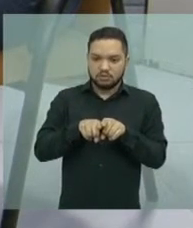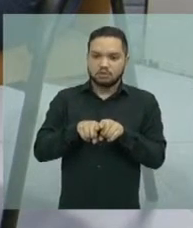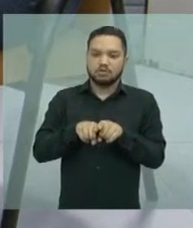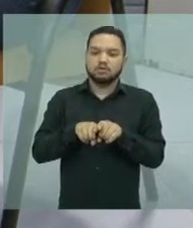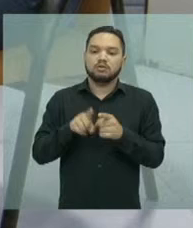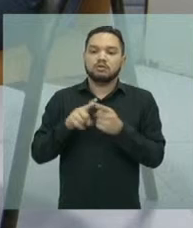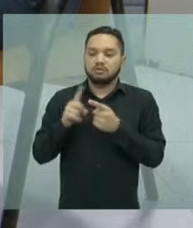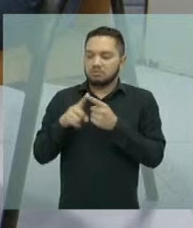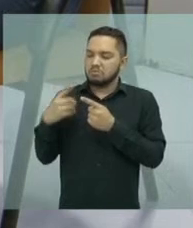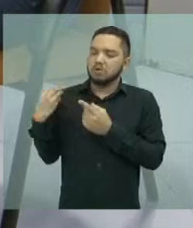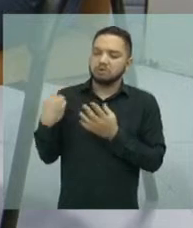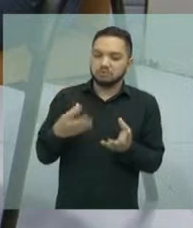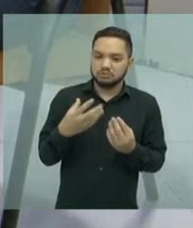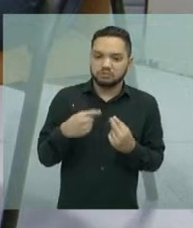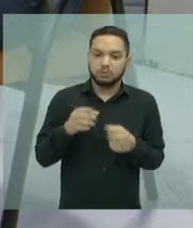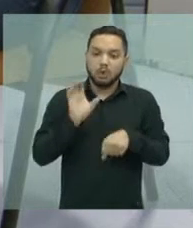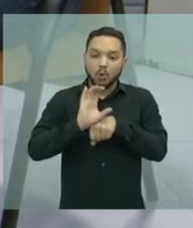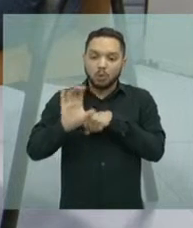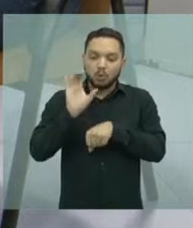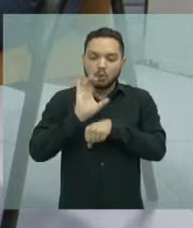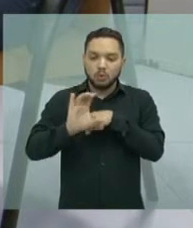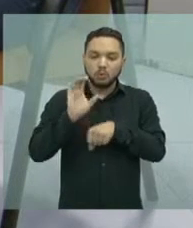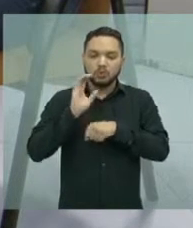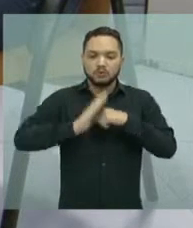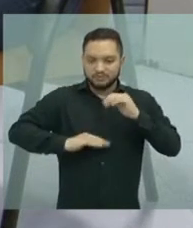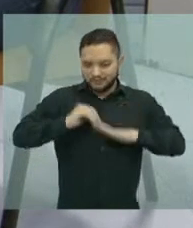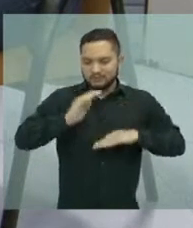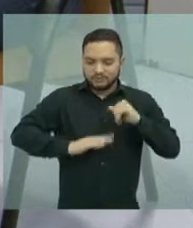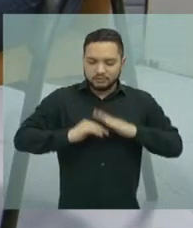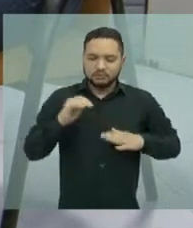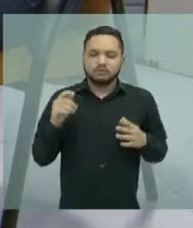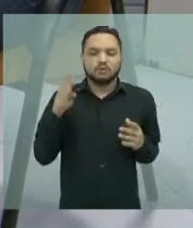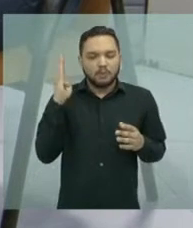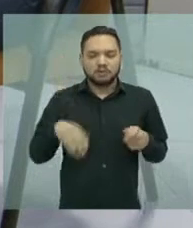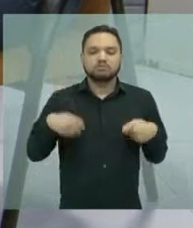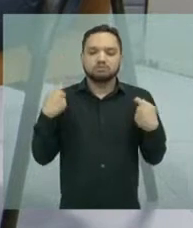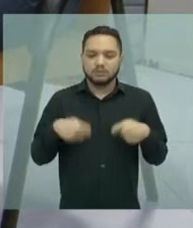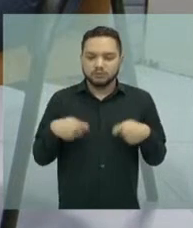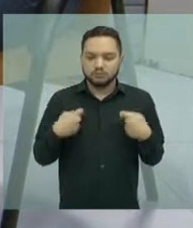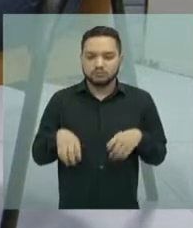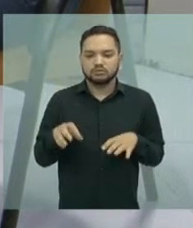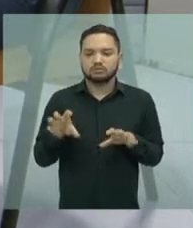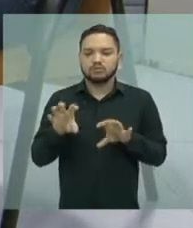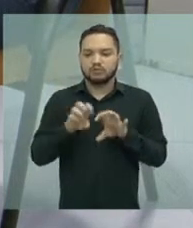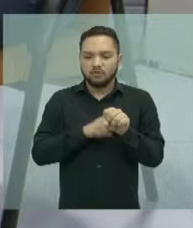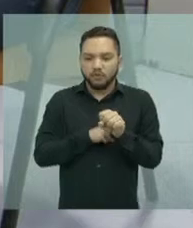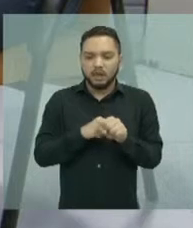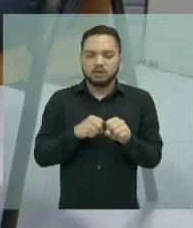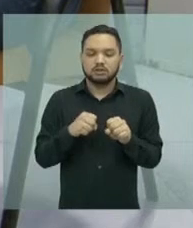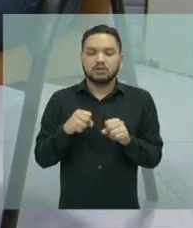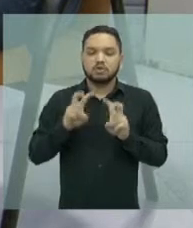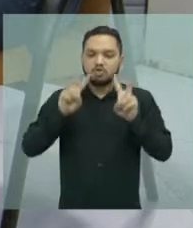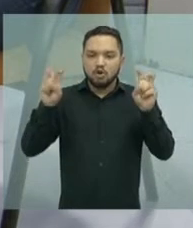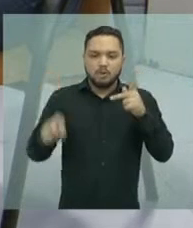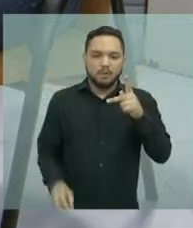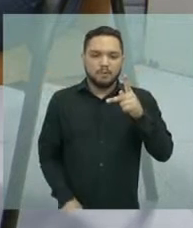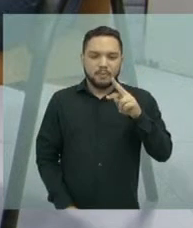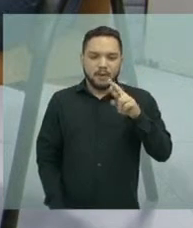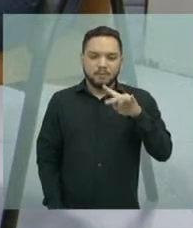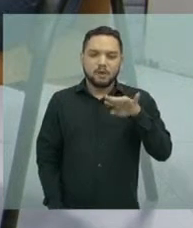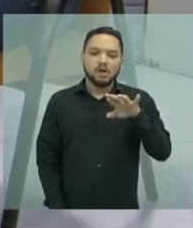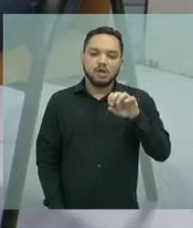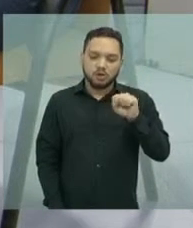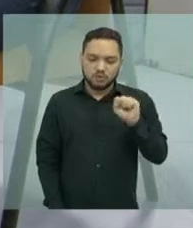Vermelha, capacitações, e o Brasil precisa muito disso, formações em primeiros socorros. Hoje a Cruz